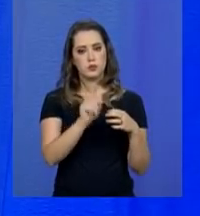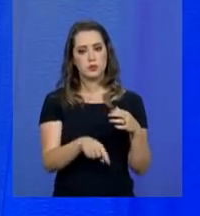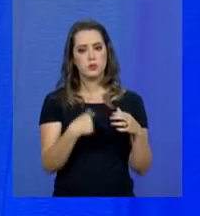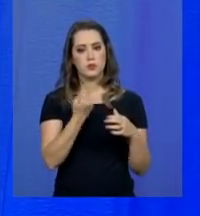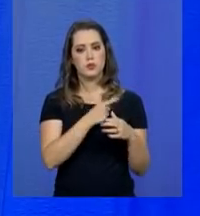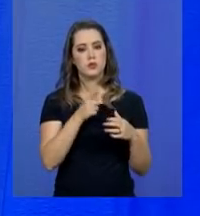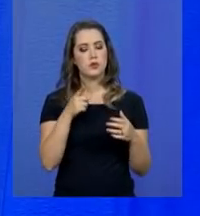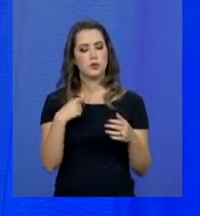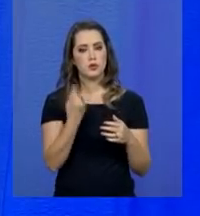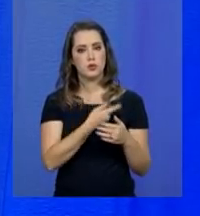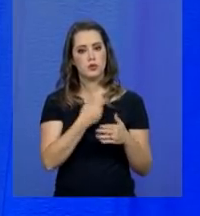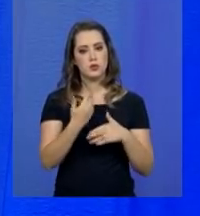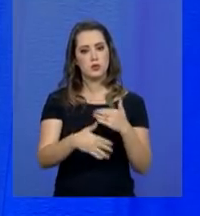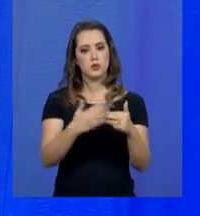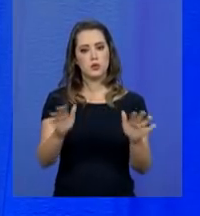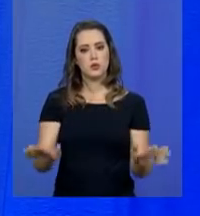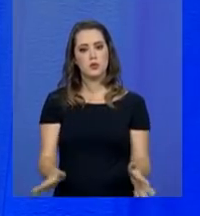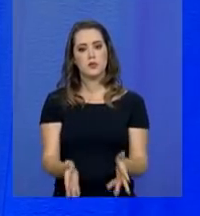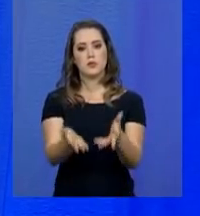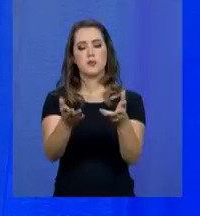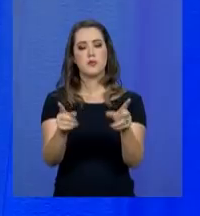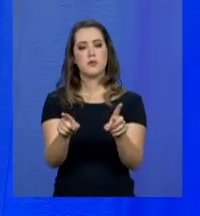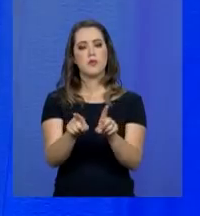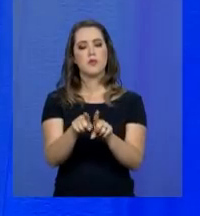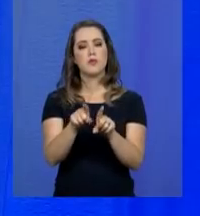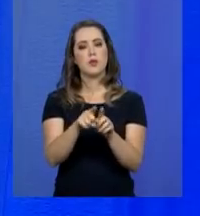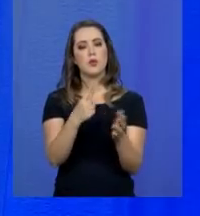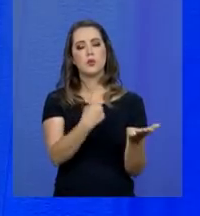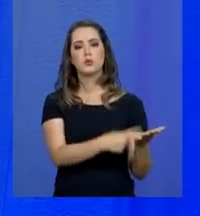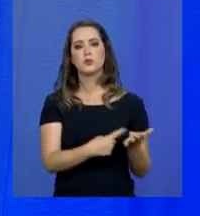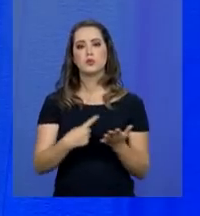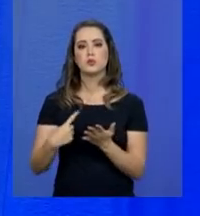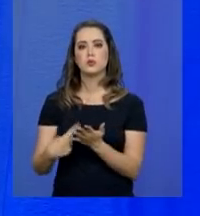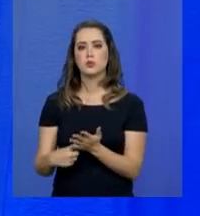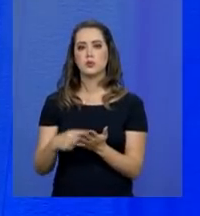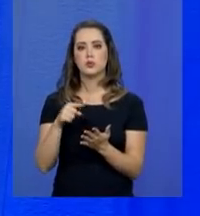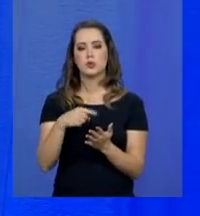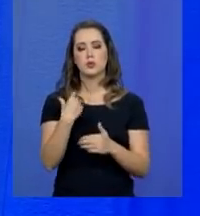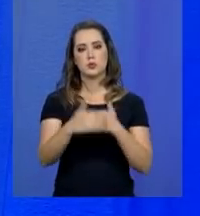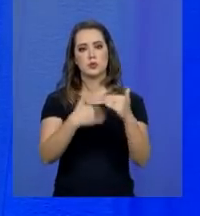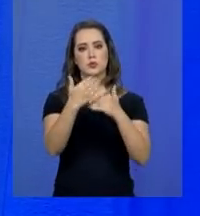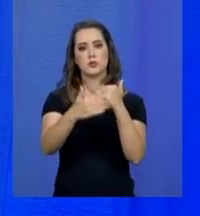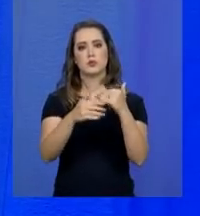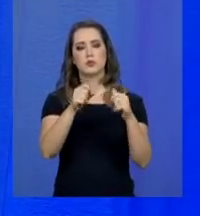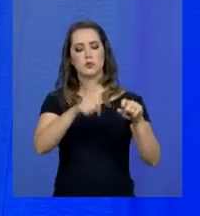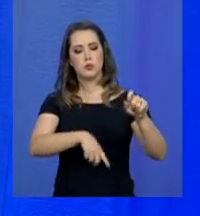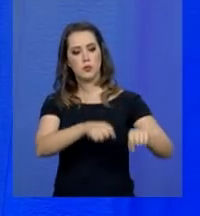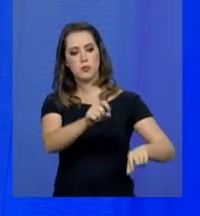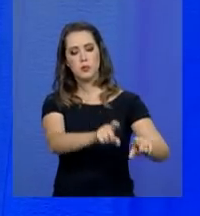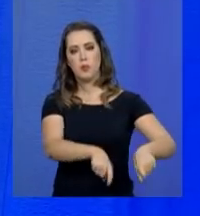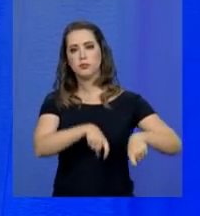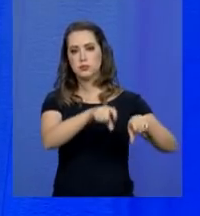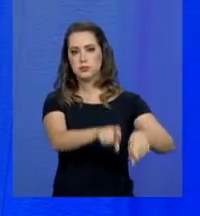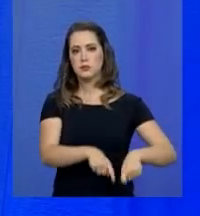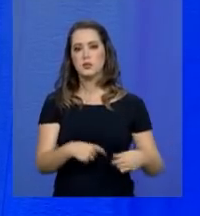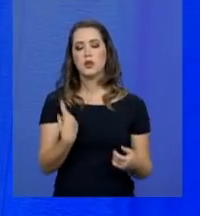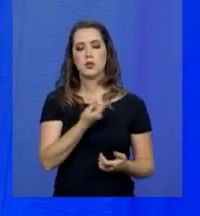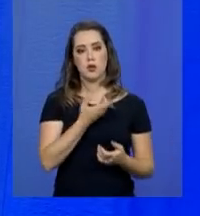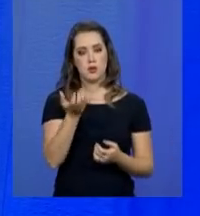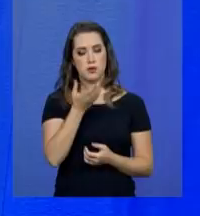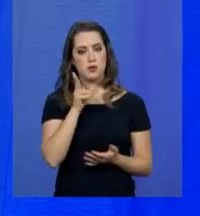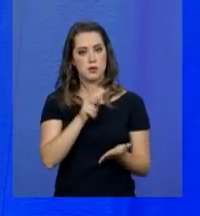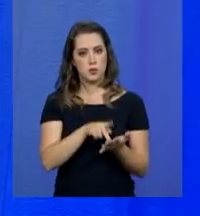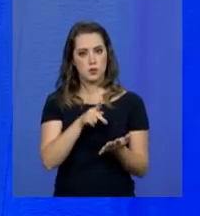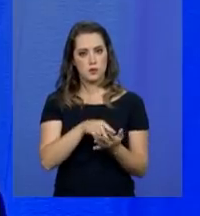nós estamos promovendo ainda uma agenda para produtividade. Nós queremos, na verdade, um